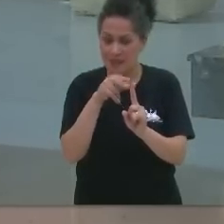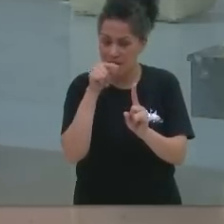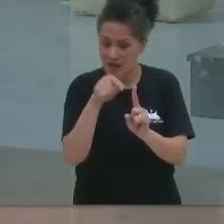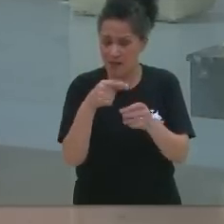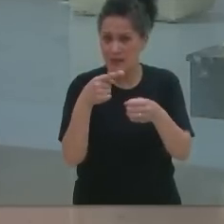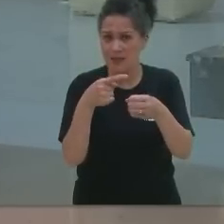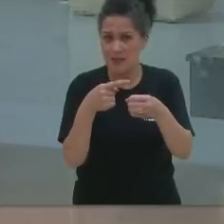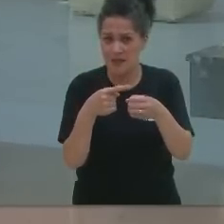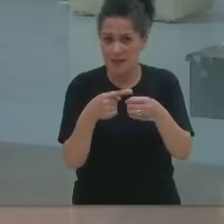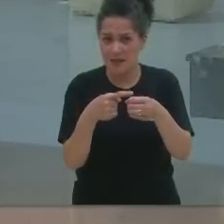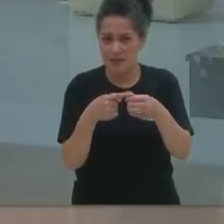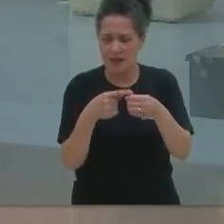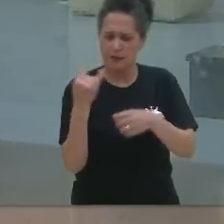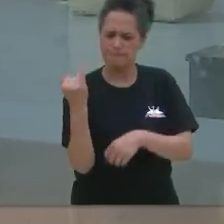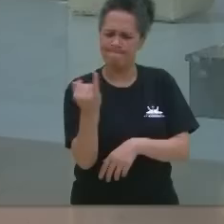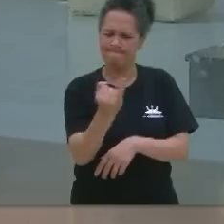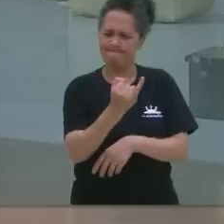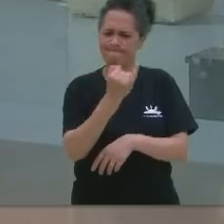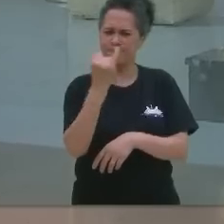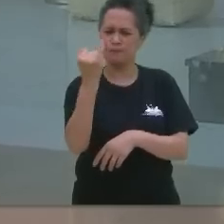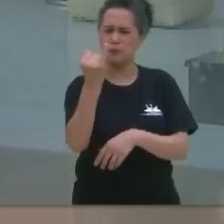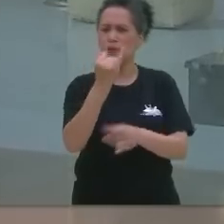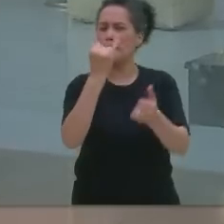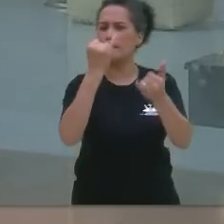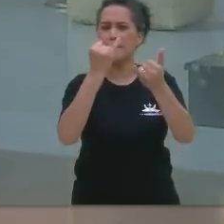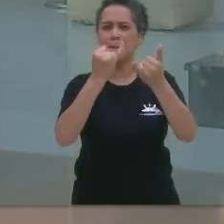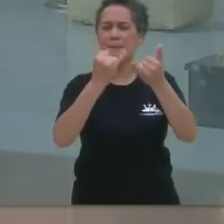enaltecida, que será um luzeiro.